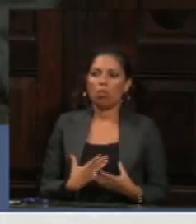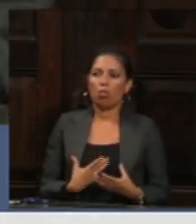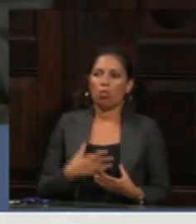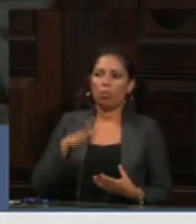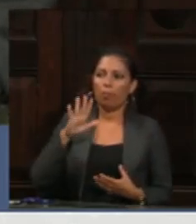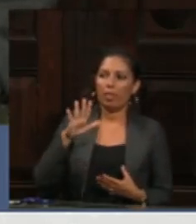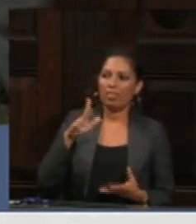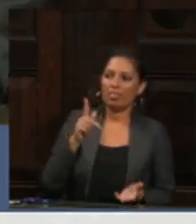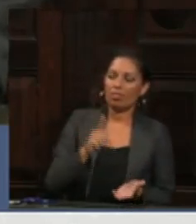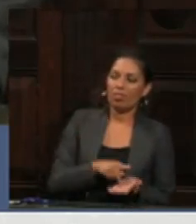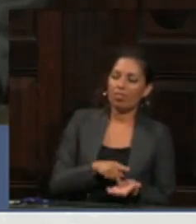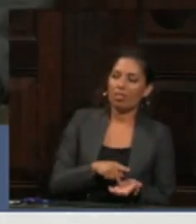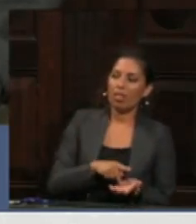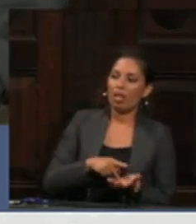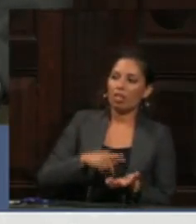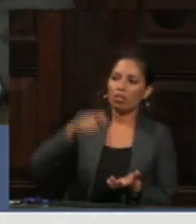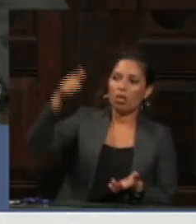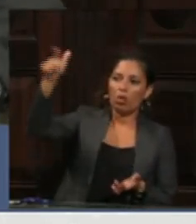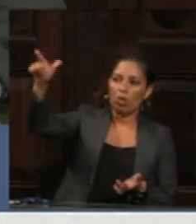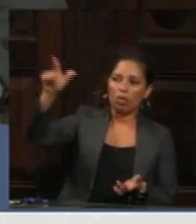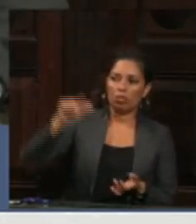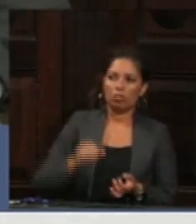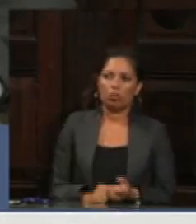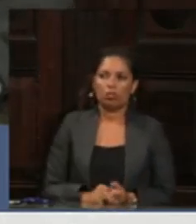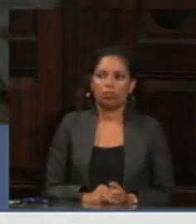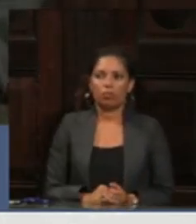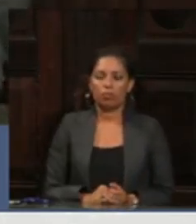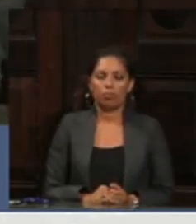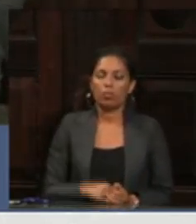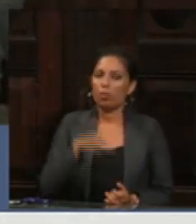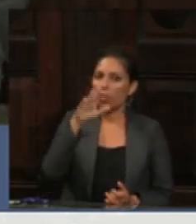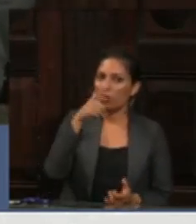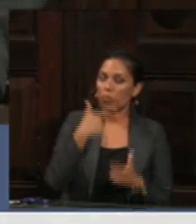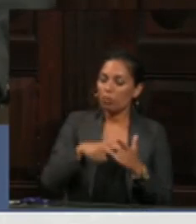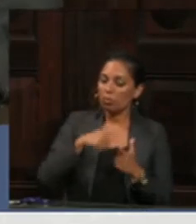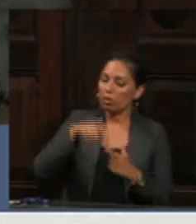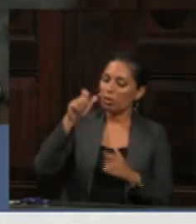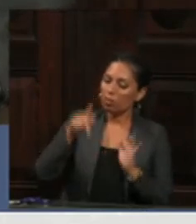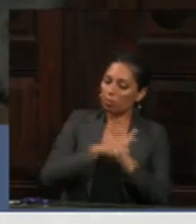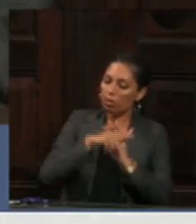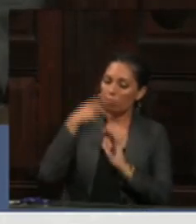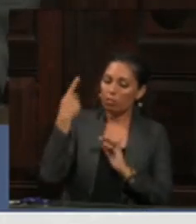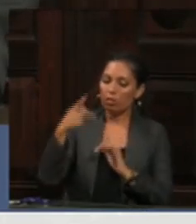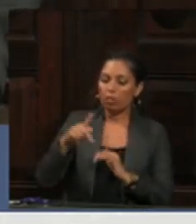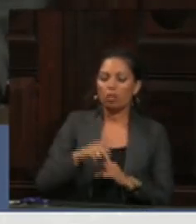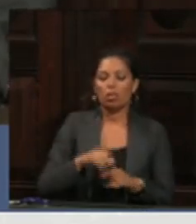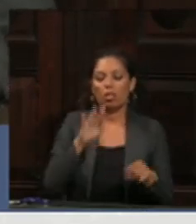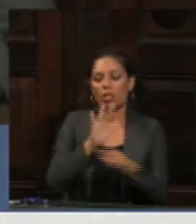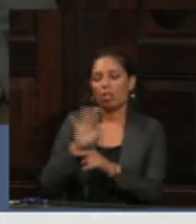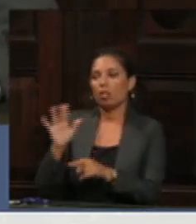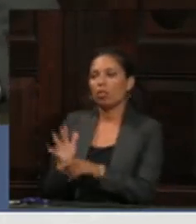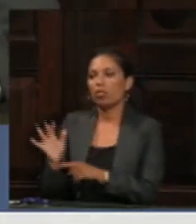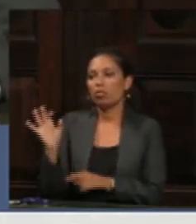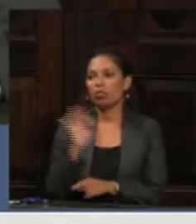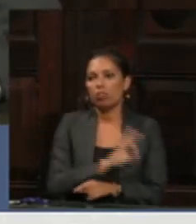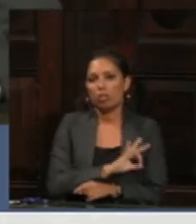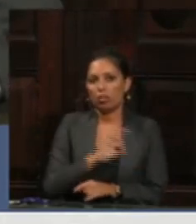quando o problema está no outro. Quando o problema é dele, não resolve,